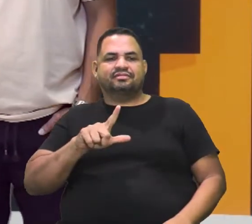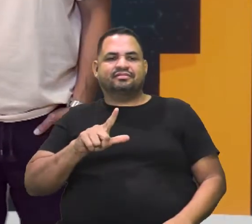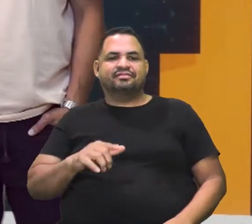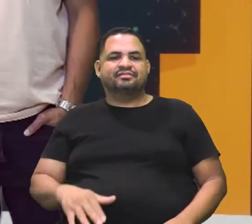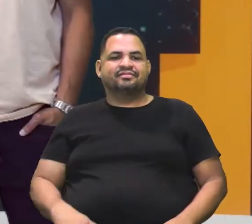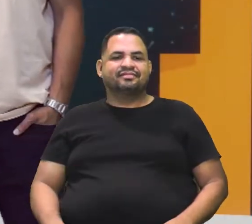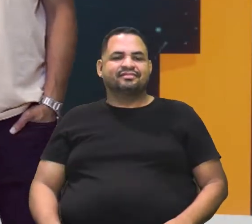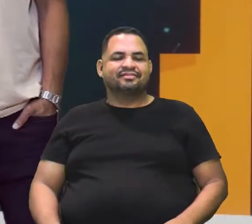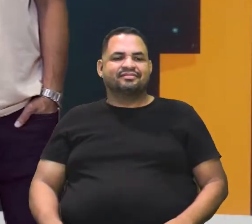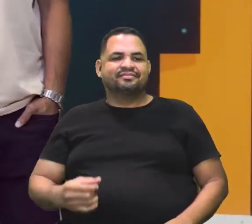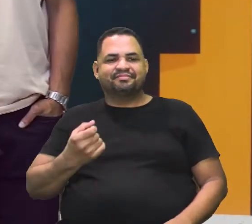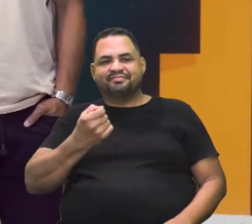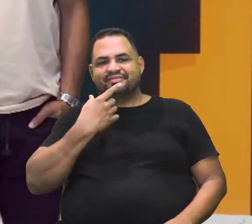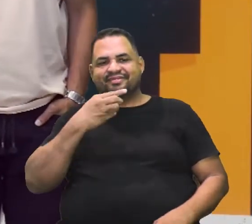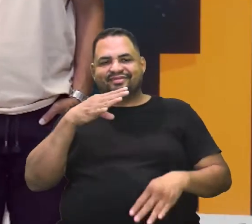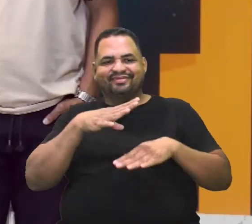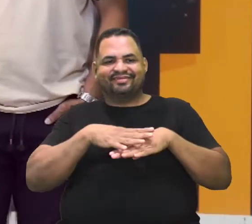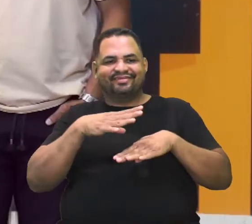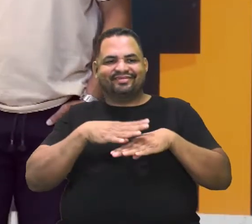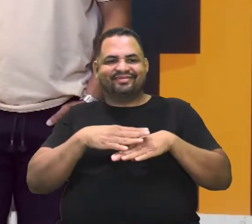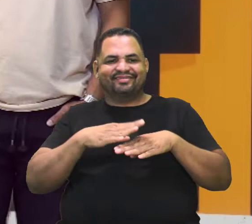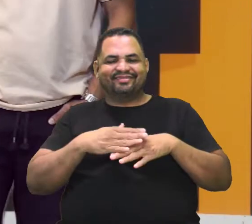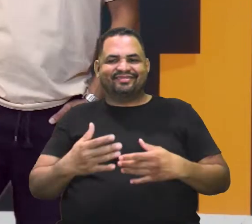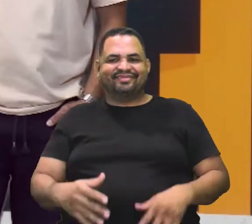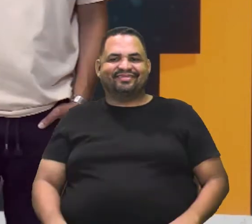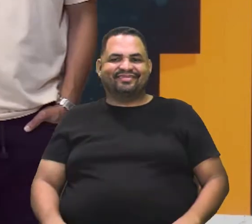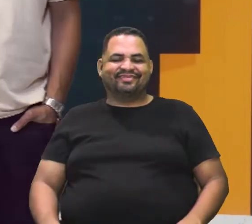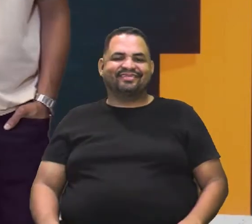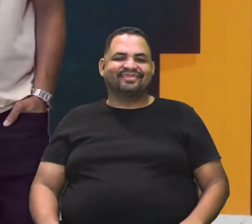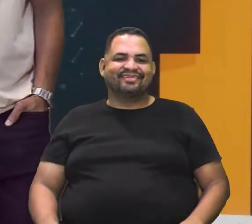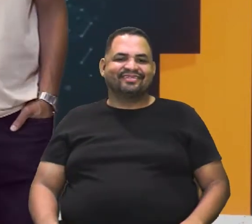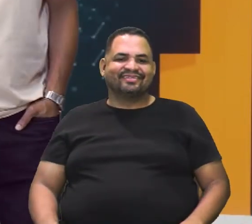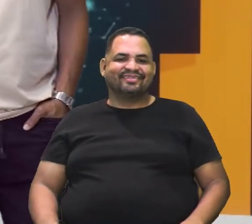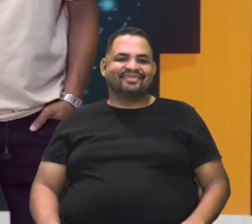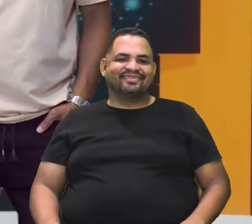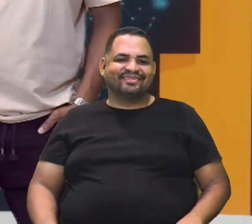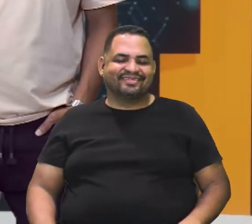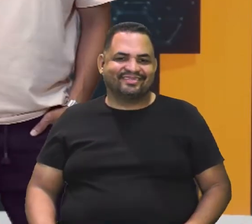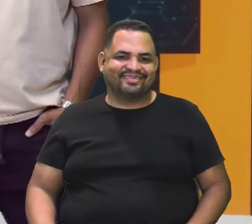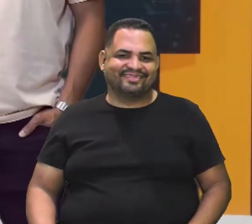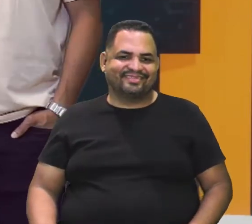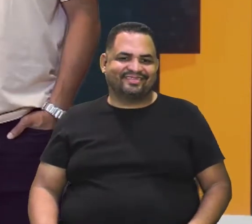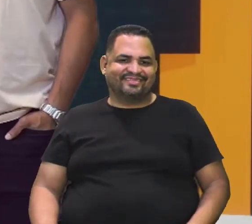irracional. Piadas matemáticas, só a gente que acha graça. Corre um